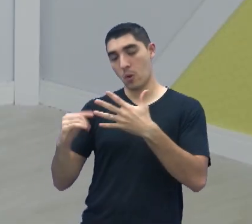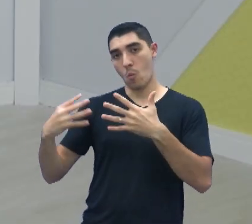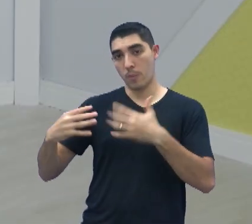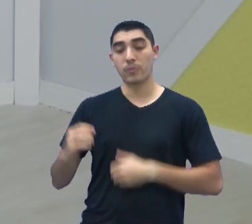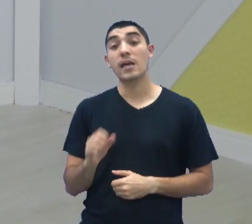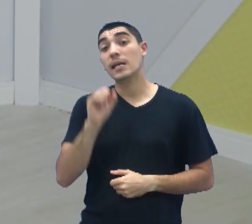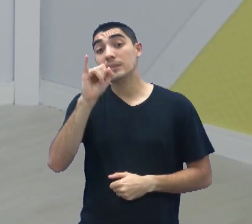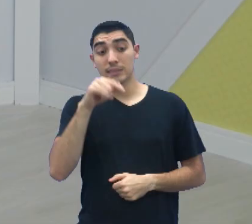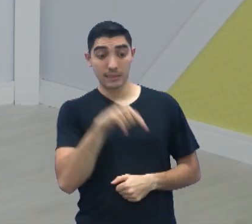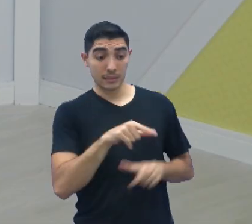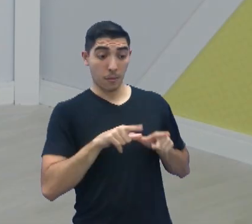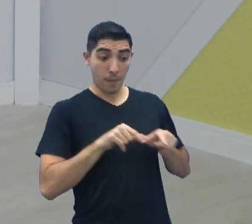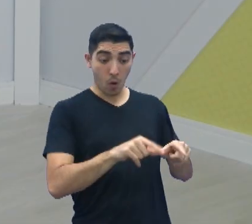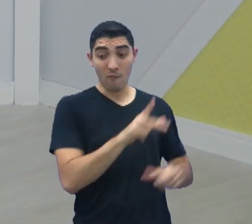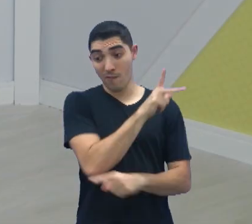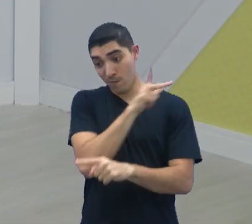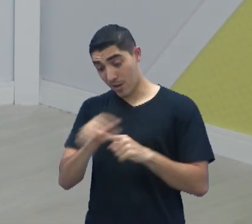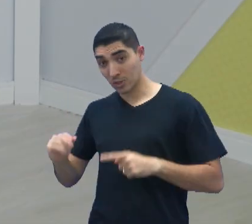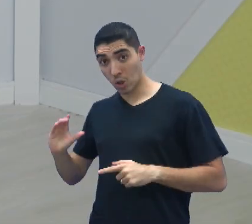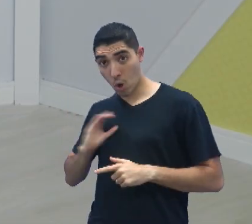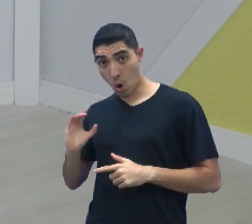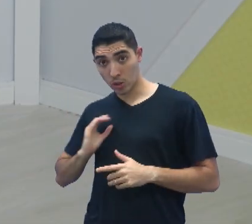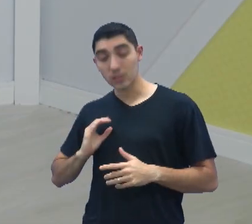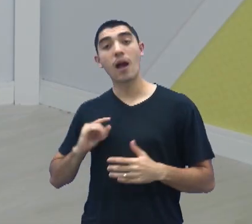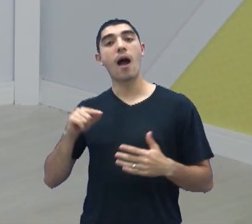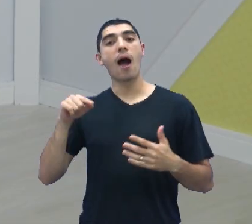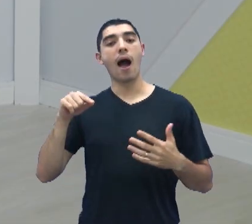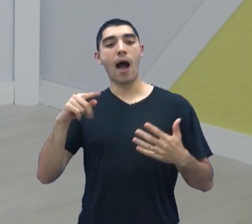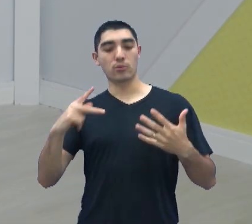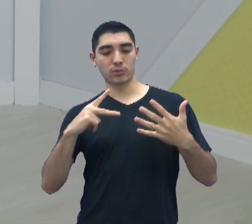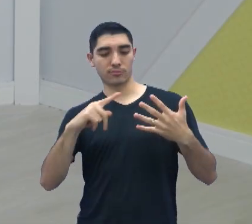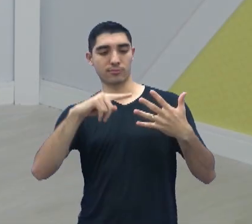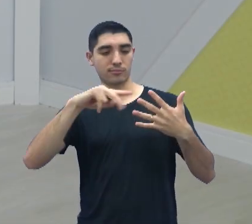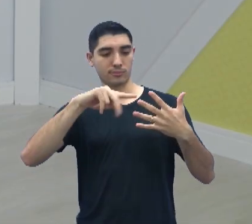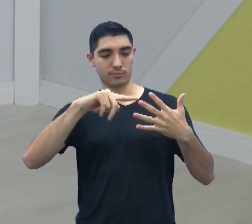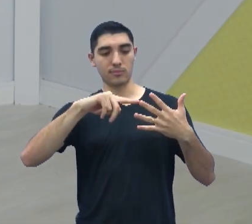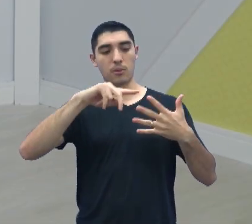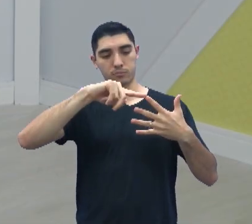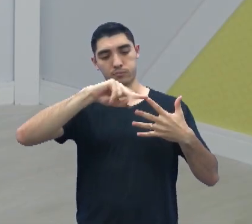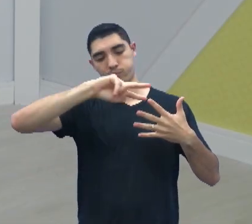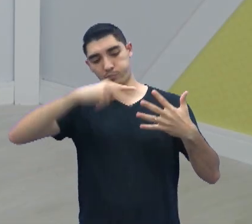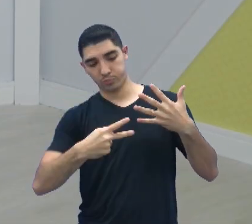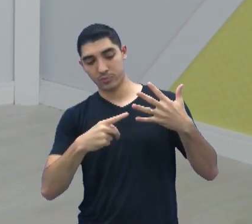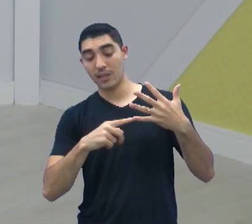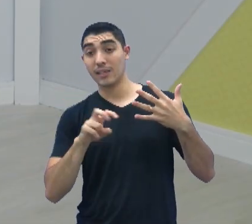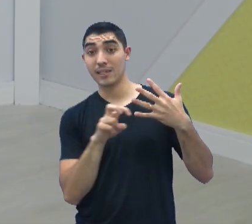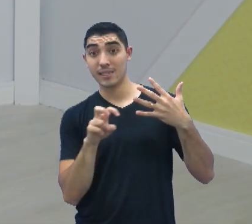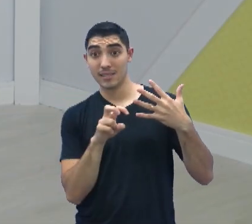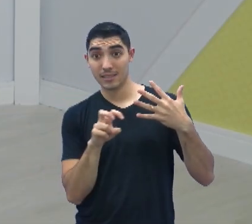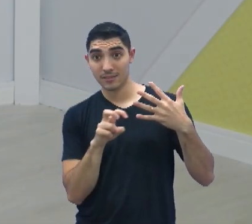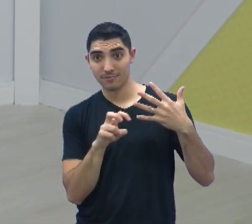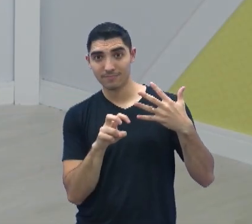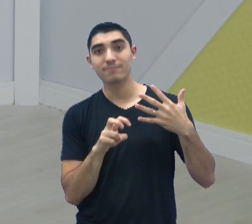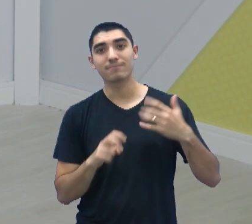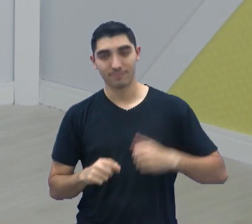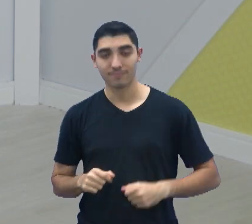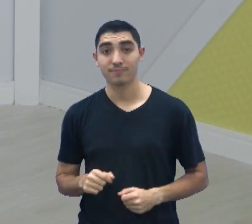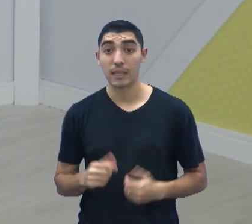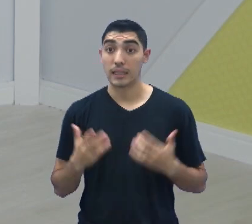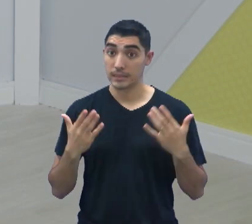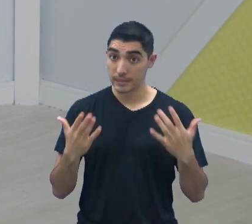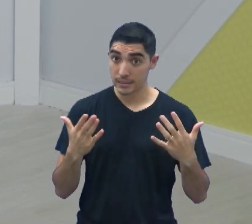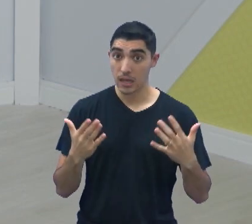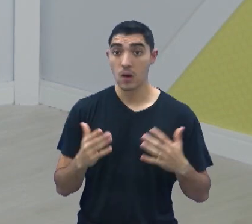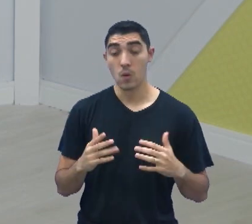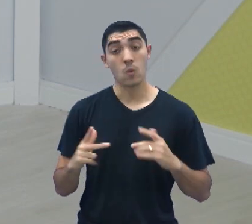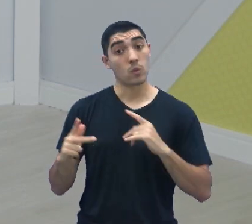vencer o Corinthians, joga o São José para 5º, o Bauru vai ficar em 4º e aí a situação é essa. Então o São José, ele